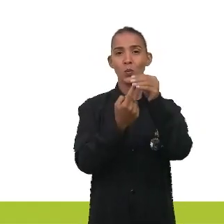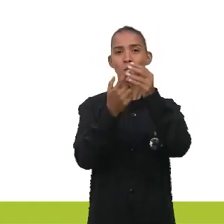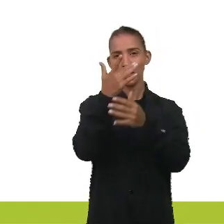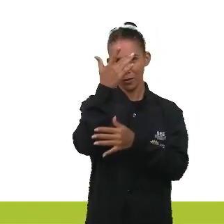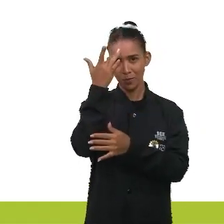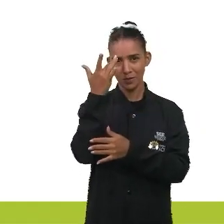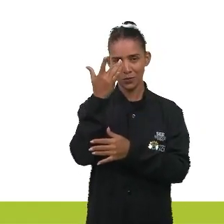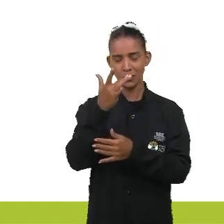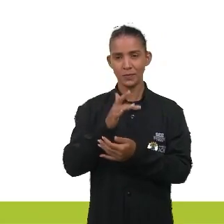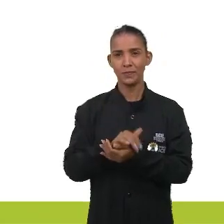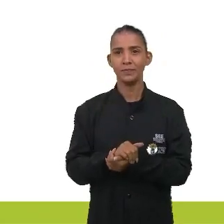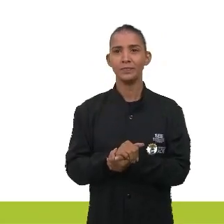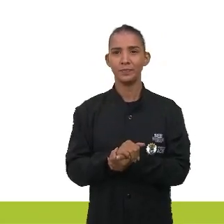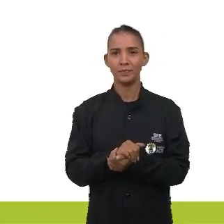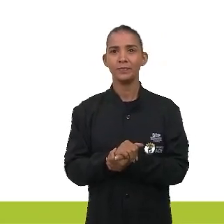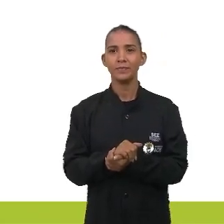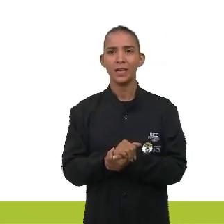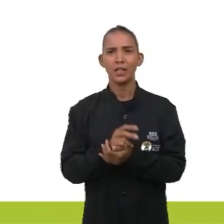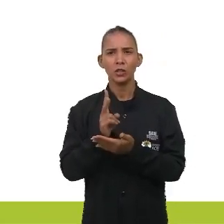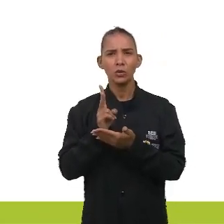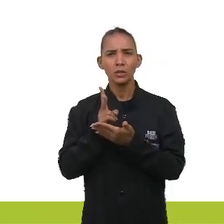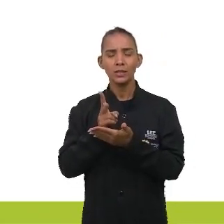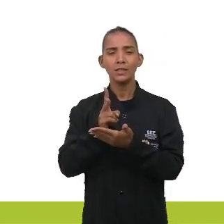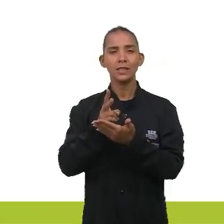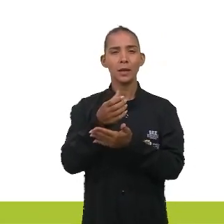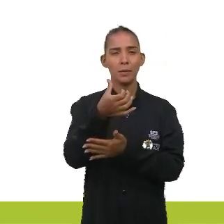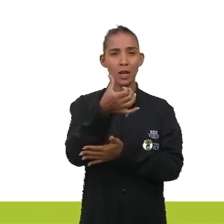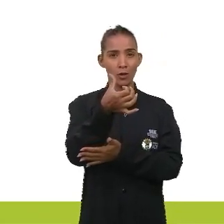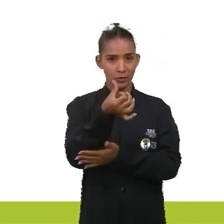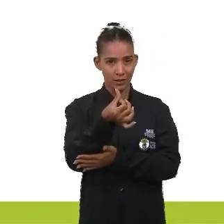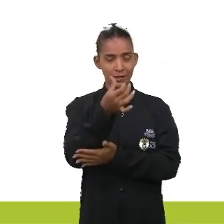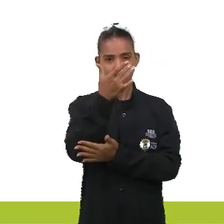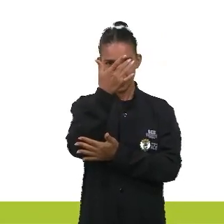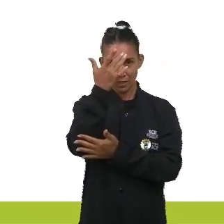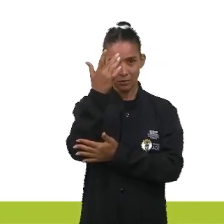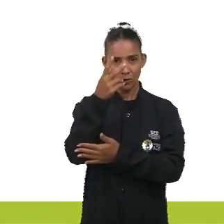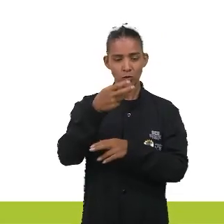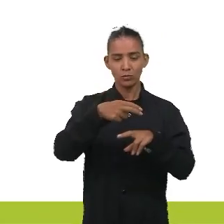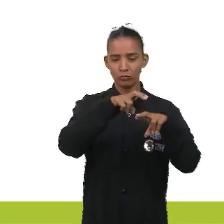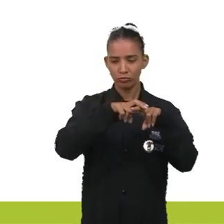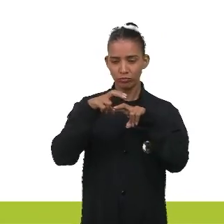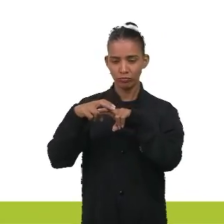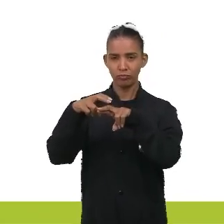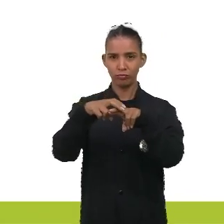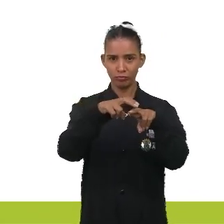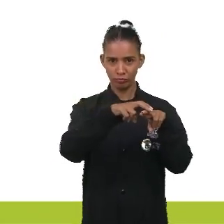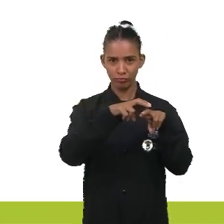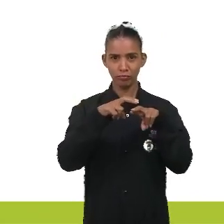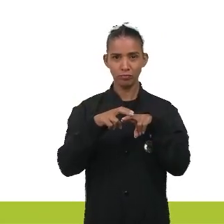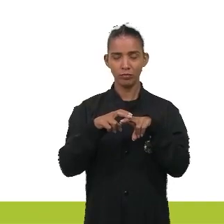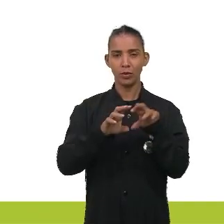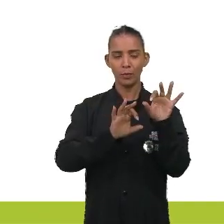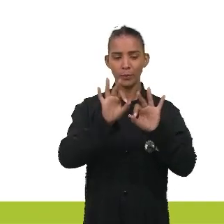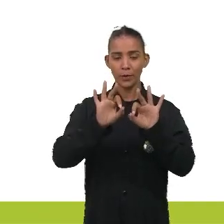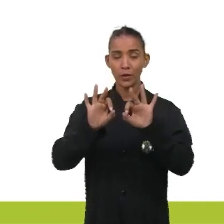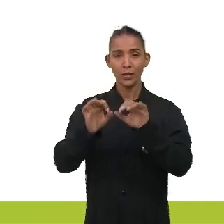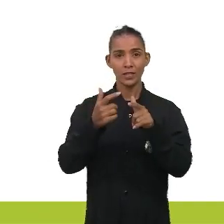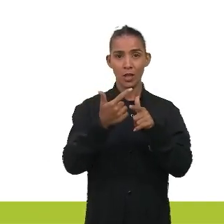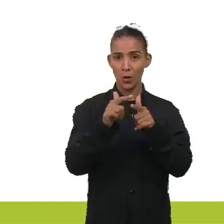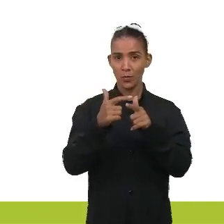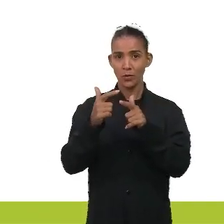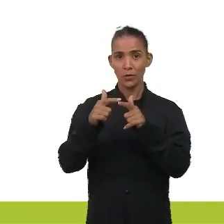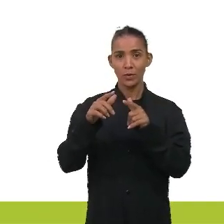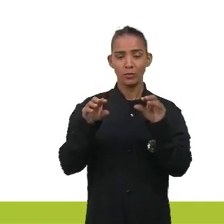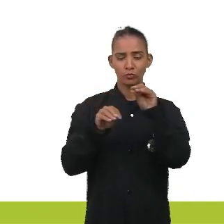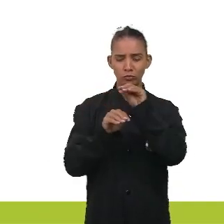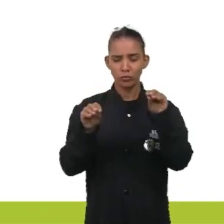vou ter um total de 6 pessoas para sentar à mesa. Então, isso é um problema de permutação